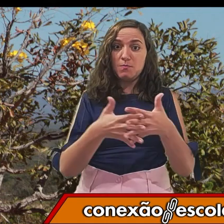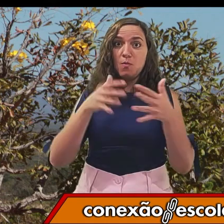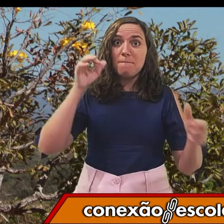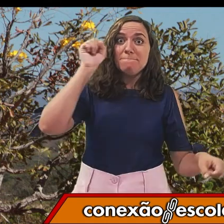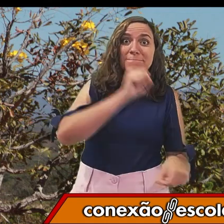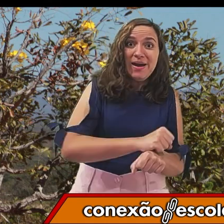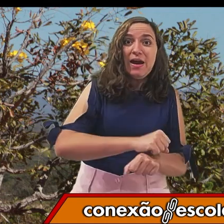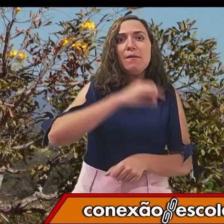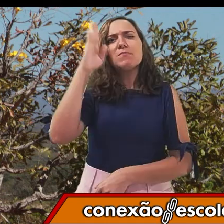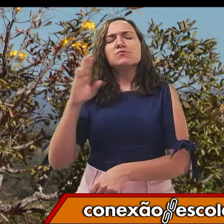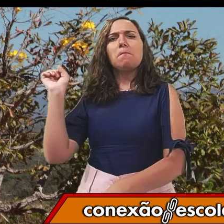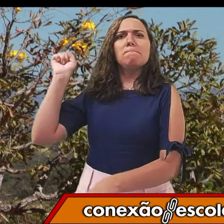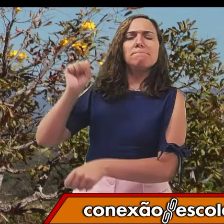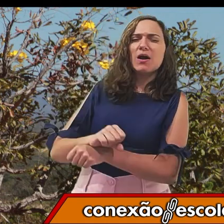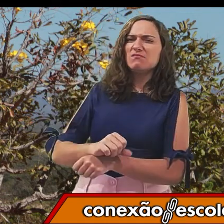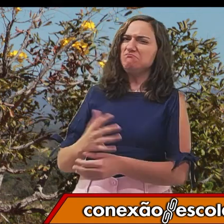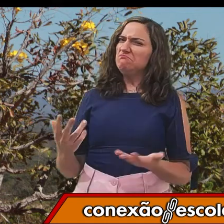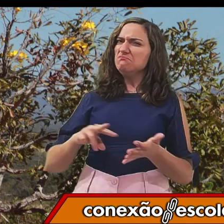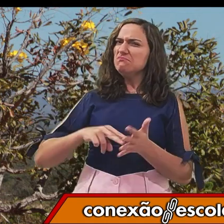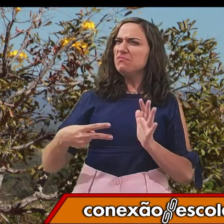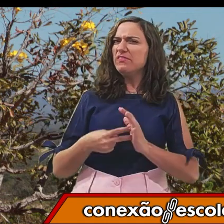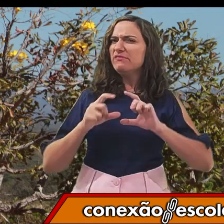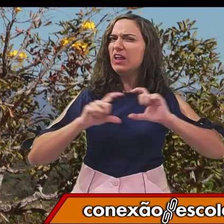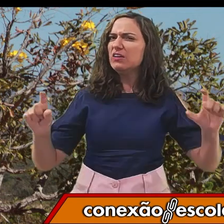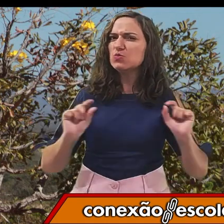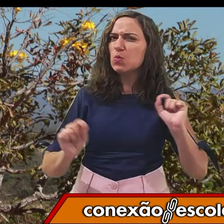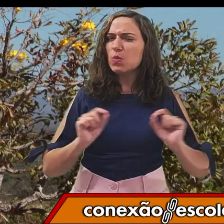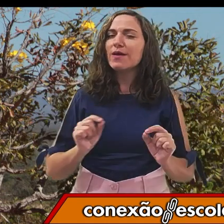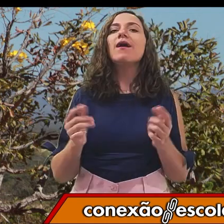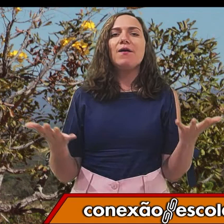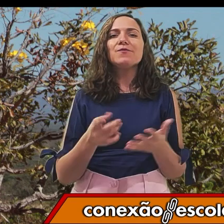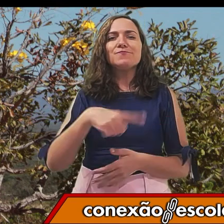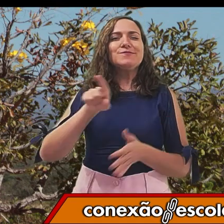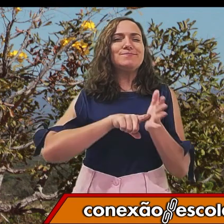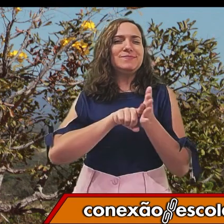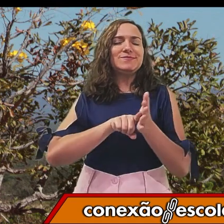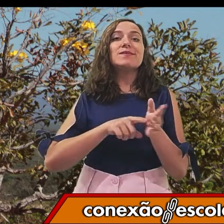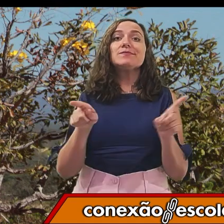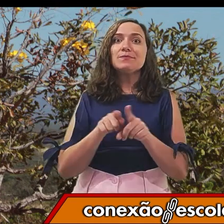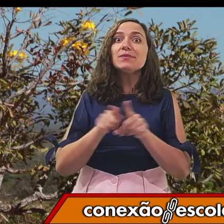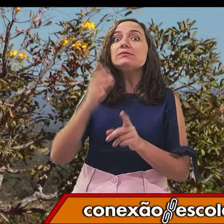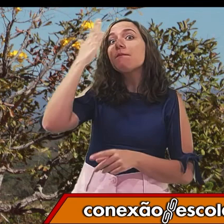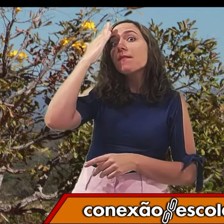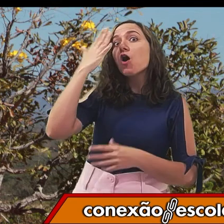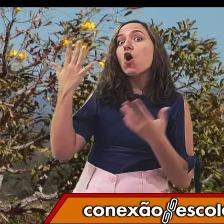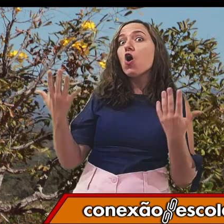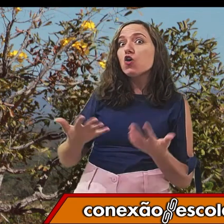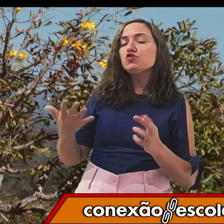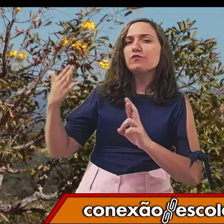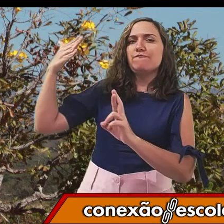para. Lembre-se de anotar as fontes de sua pesquisa. Nossa, já estava